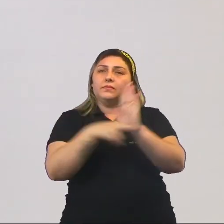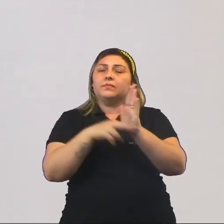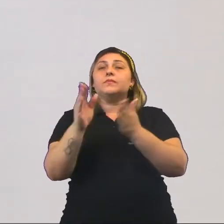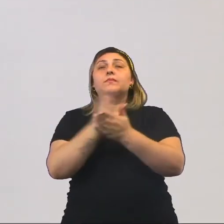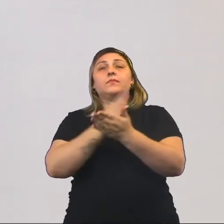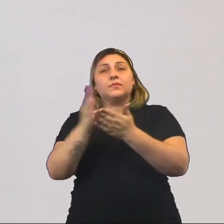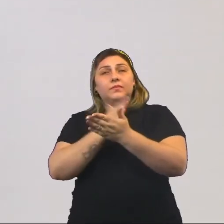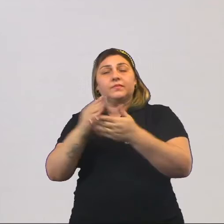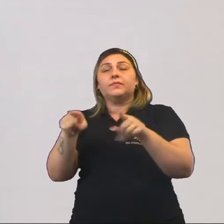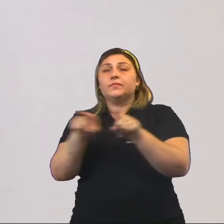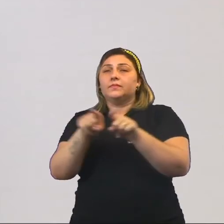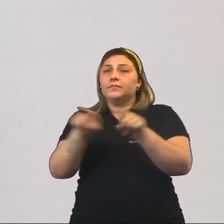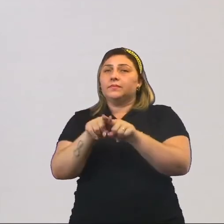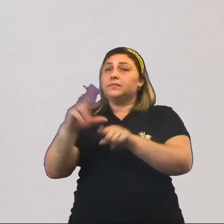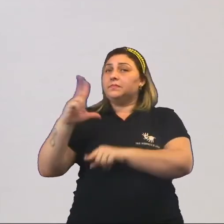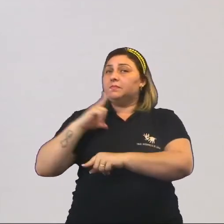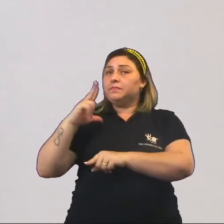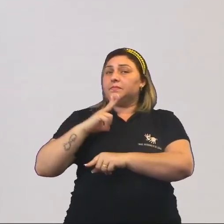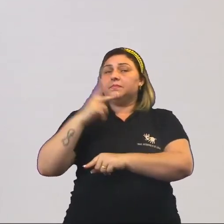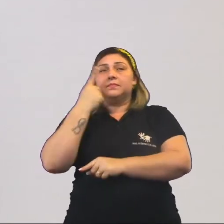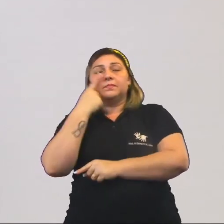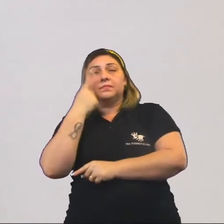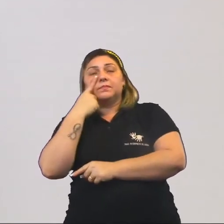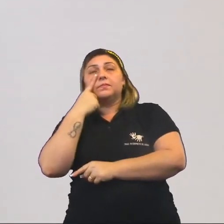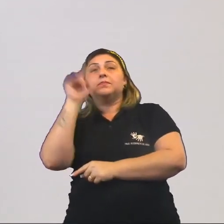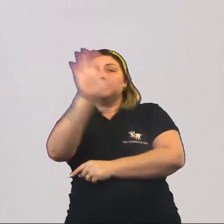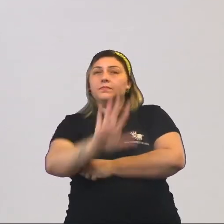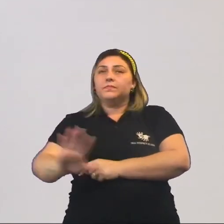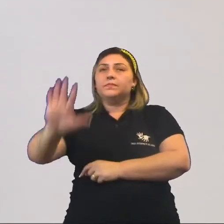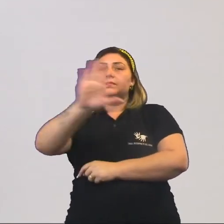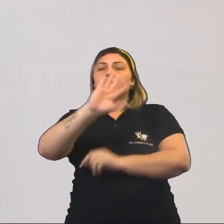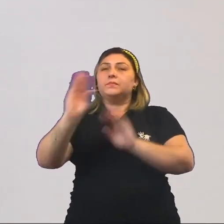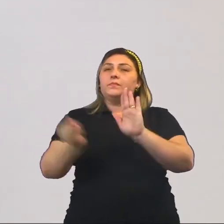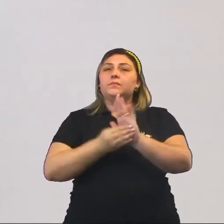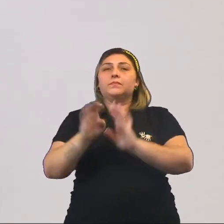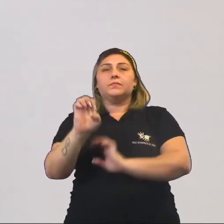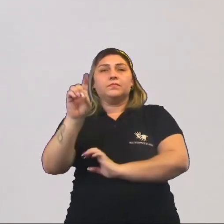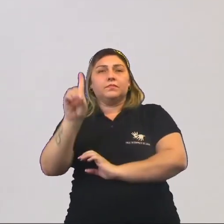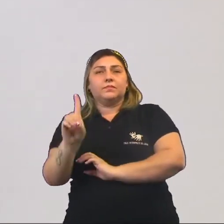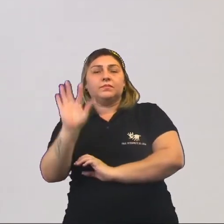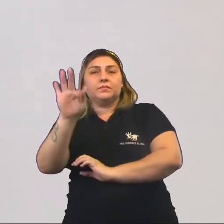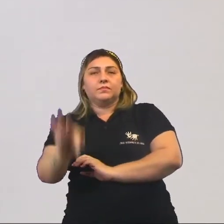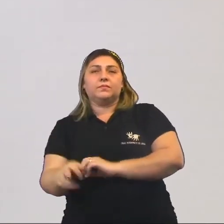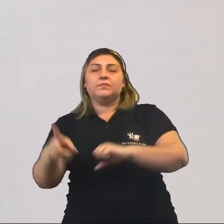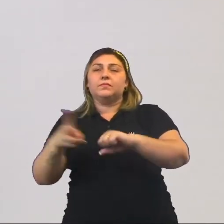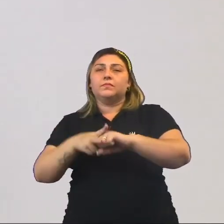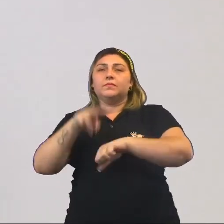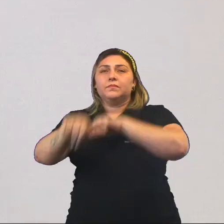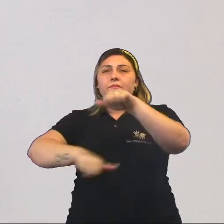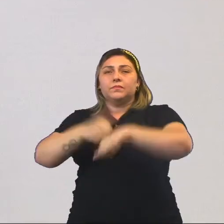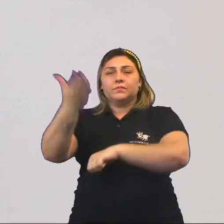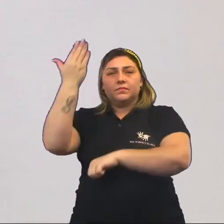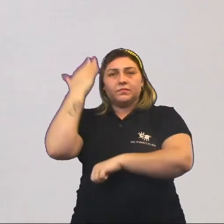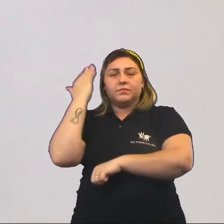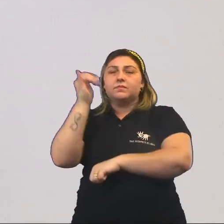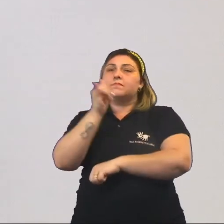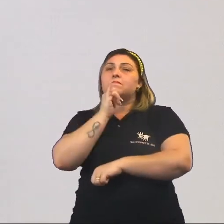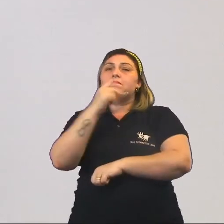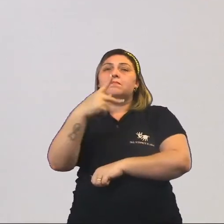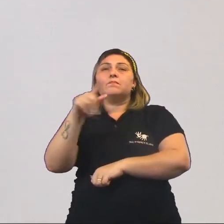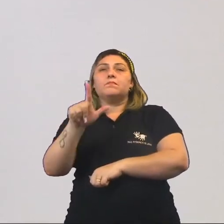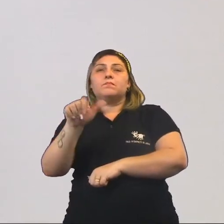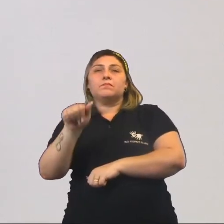algumas exceções para isso, né? Então, a regra geral é que você coloca o ed no final do verbo e ele vai virar passado, como era o exemplo do